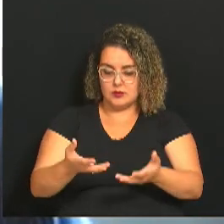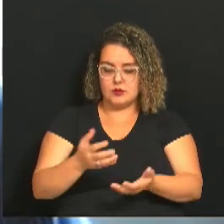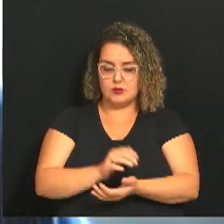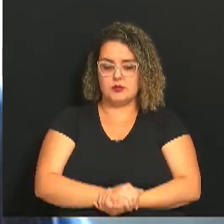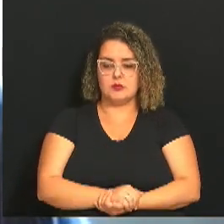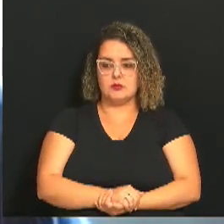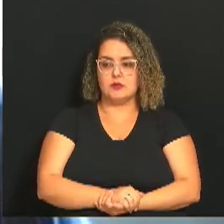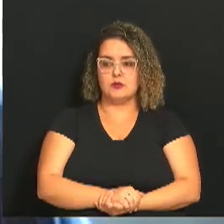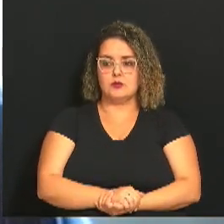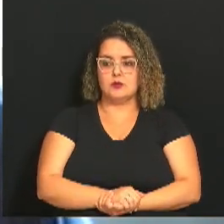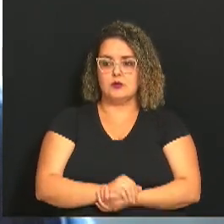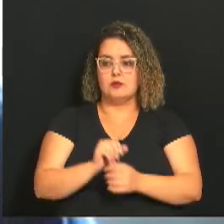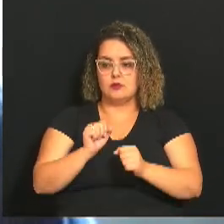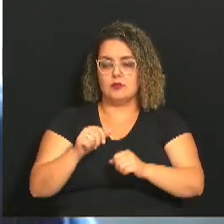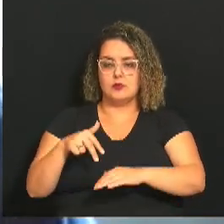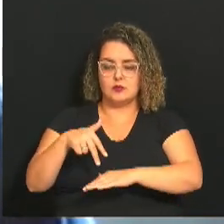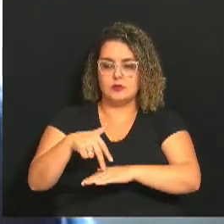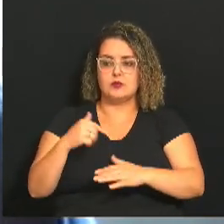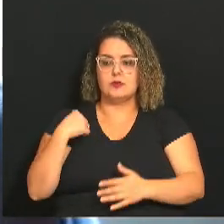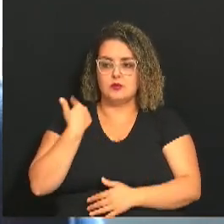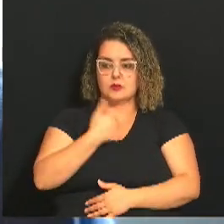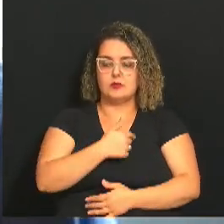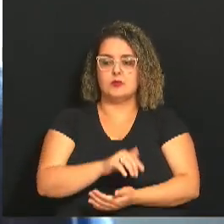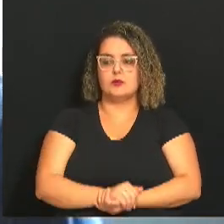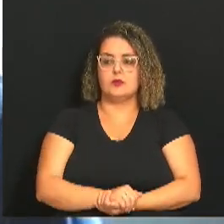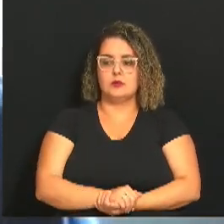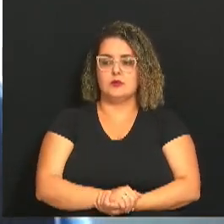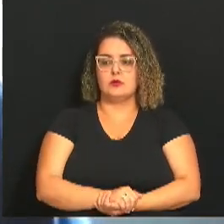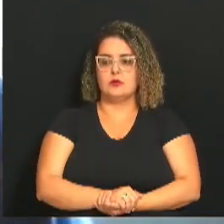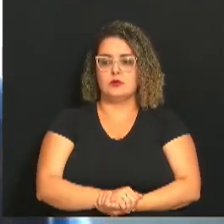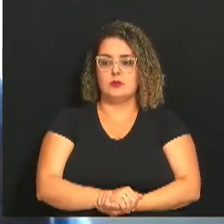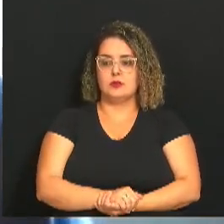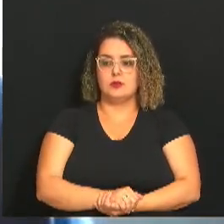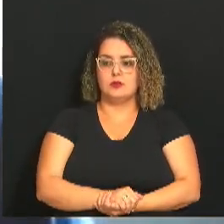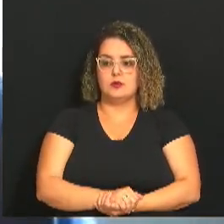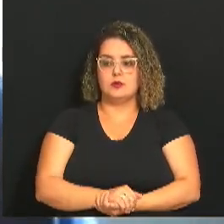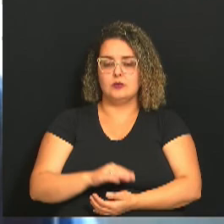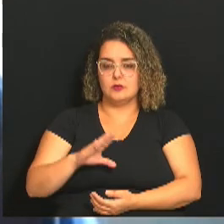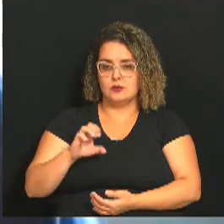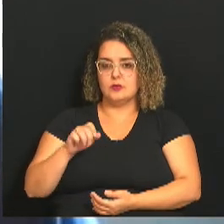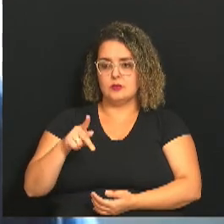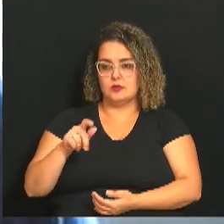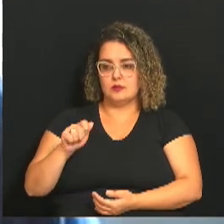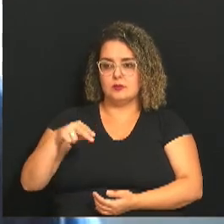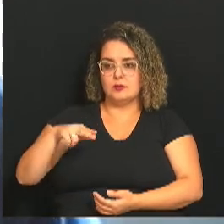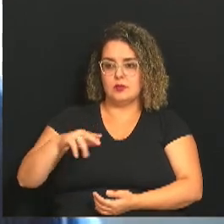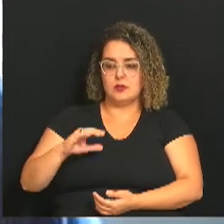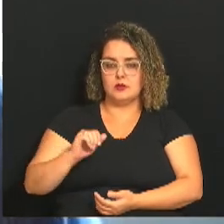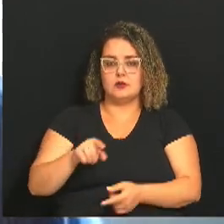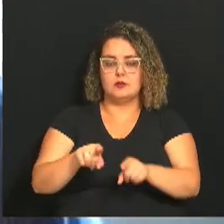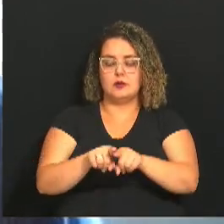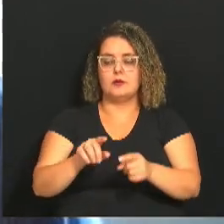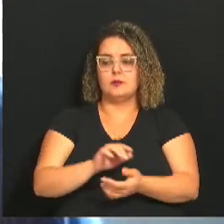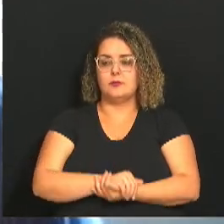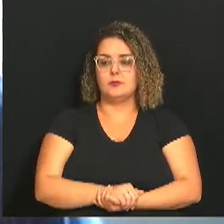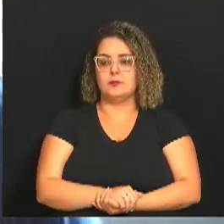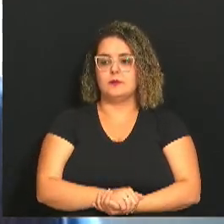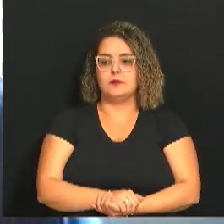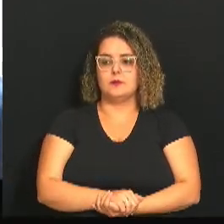Contem conosco, né, comigo e o CEPAG também, né, no campo.